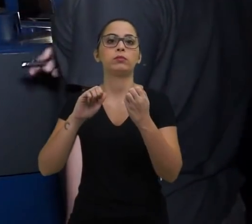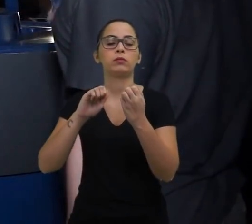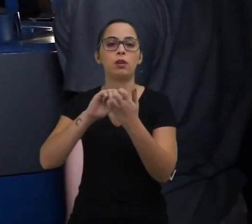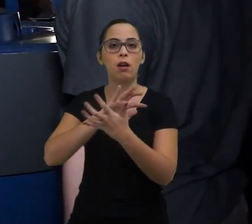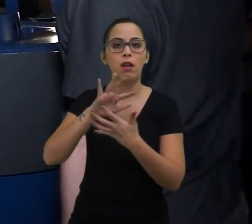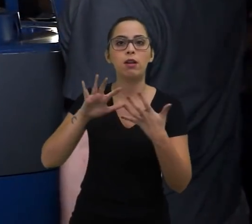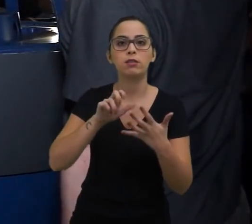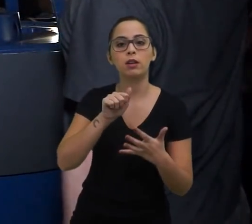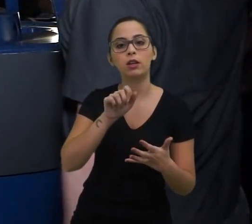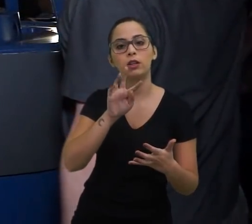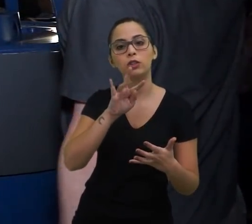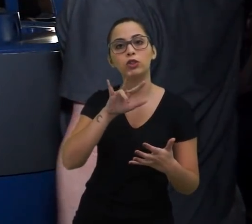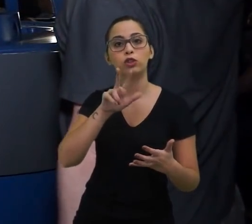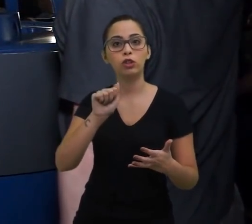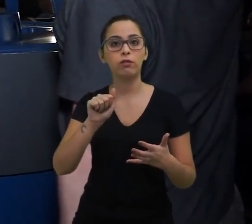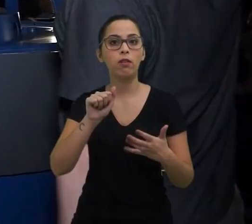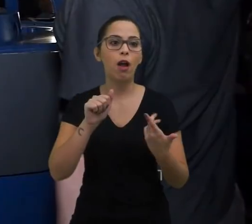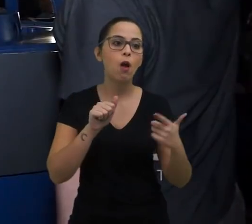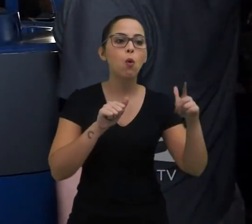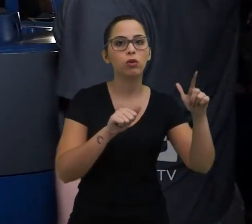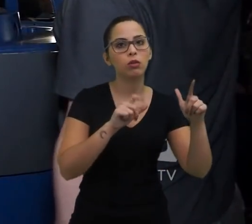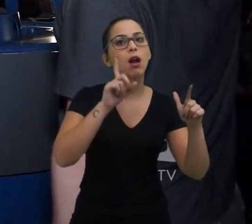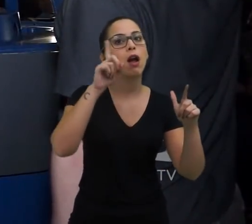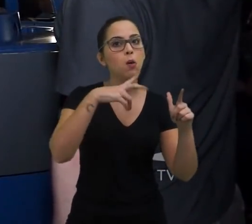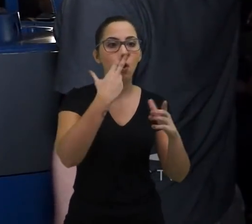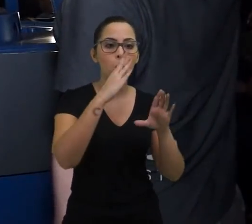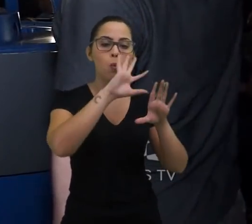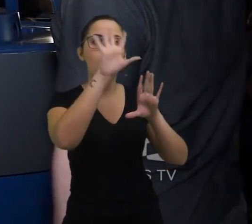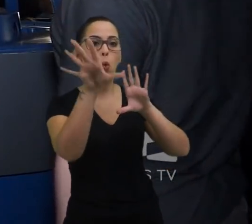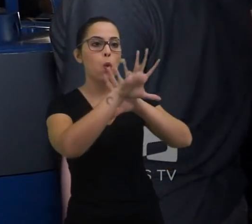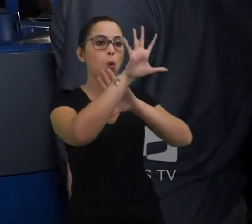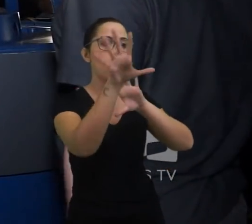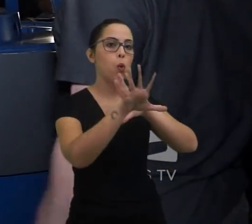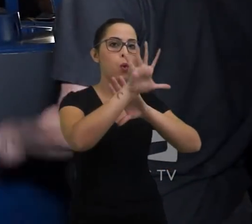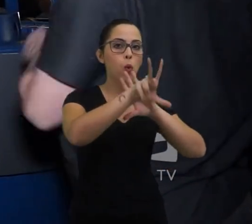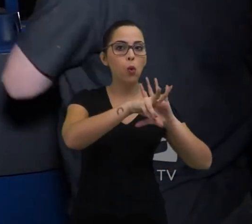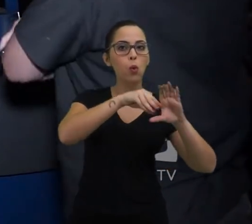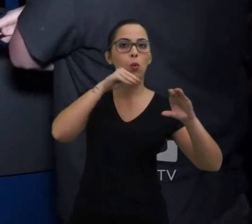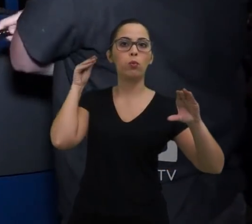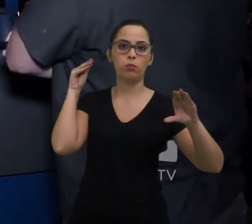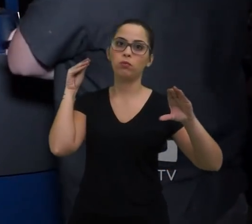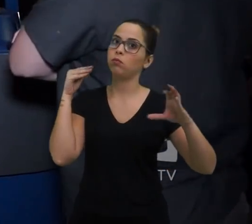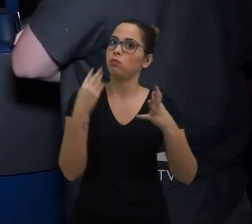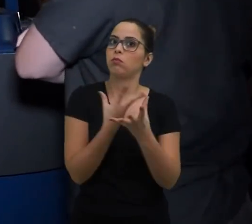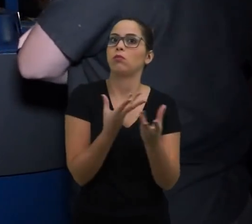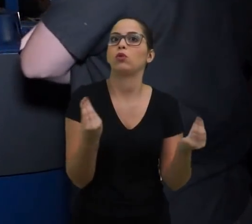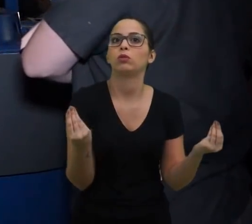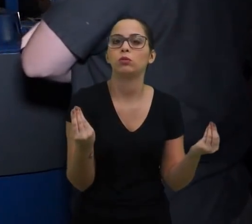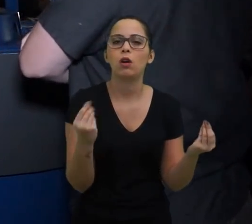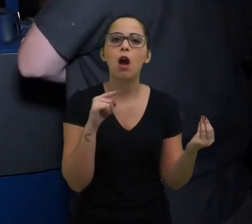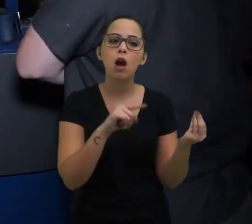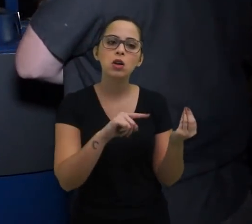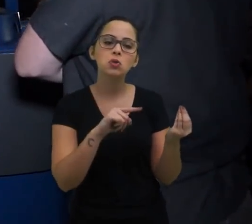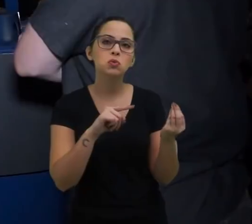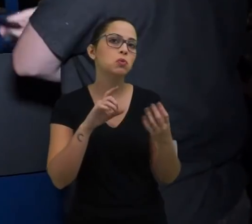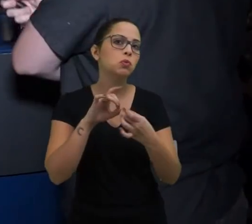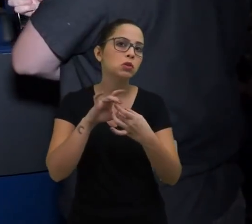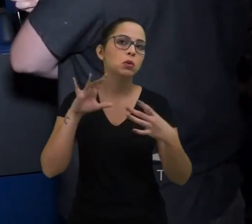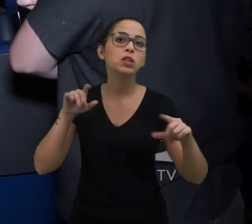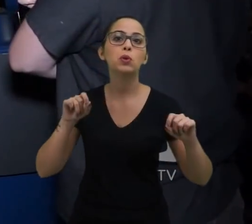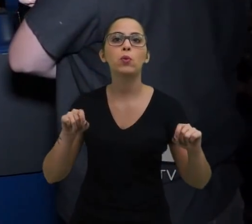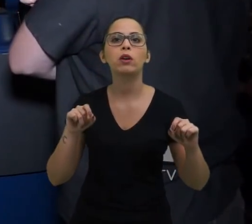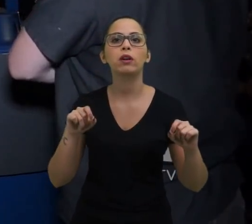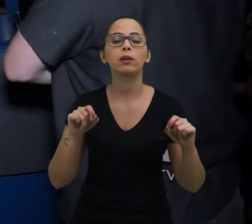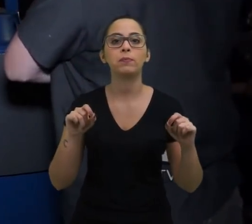Então, quasares são um tipo de galáxia, chamada galáxia ativa, em que o buraco negro supermassivo lá no centro está consumindo